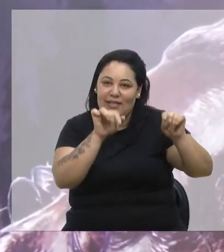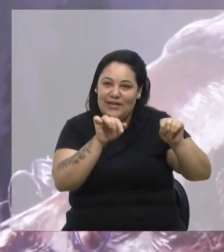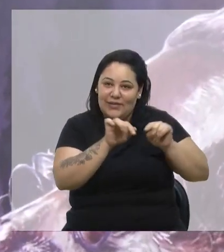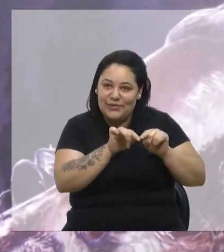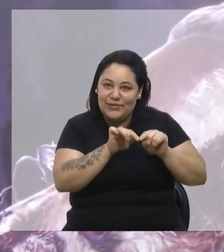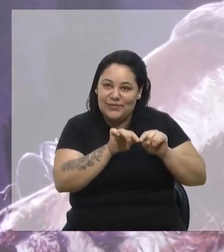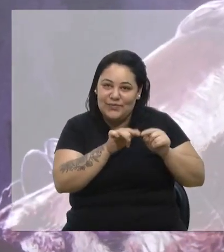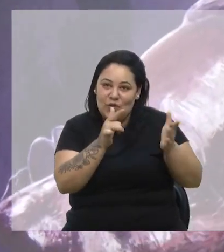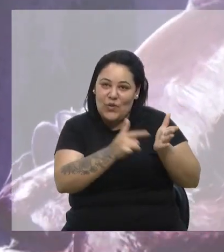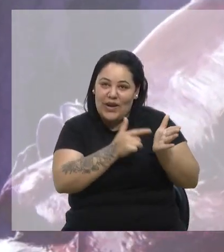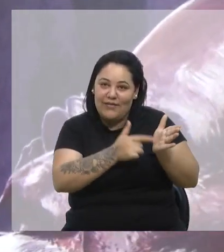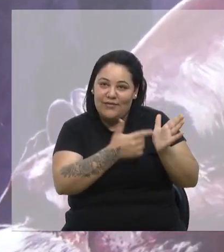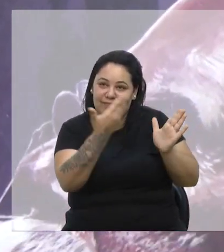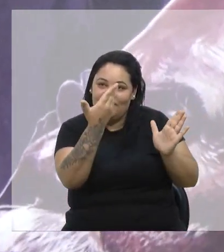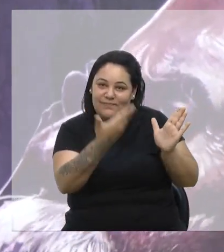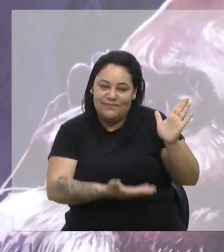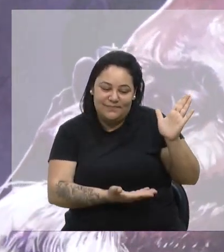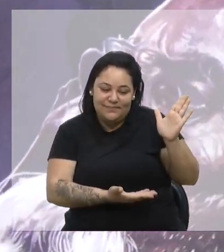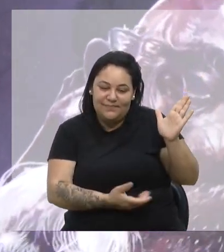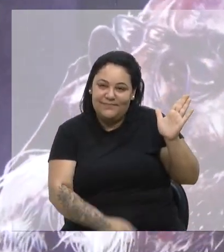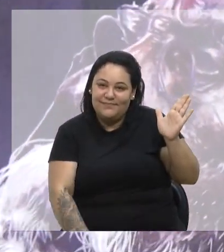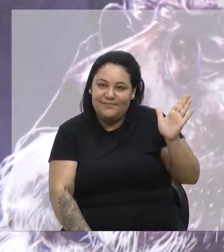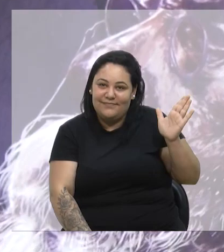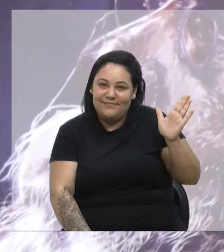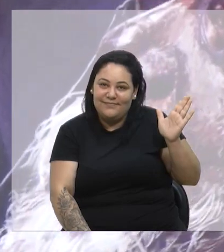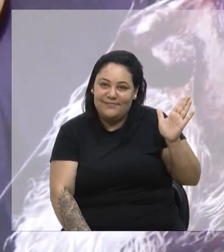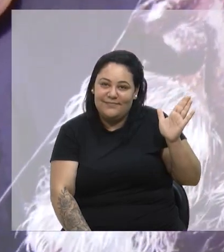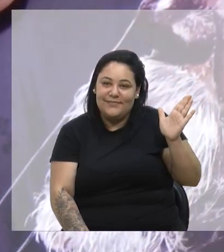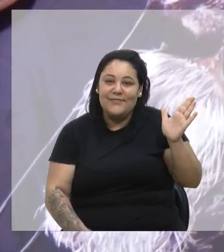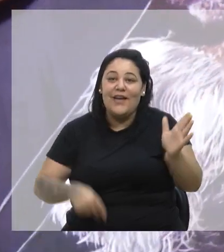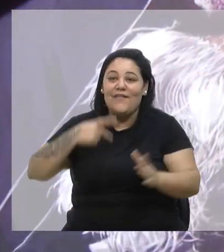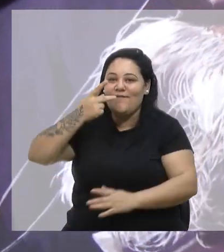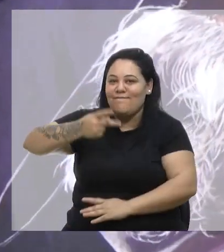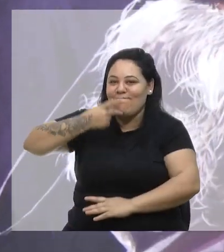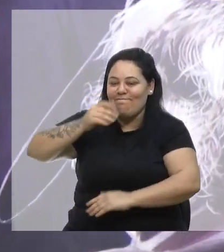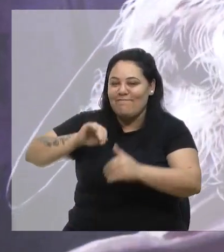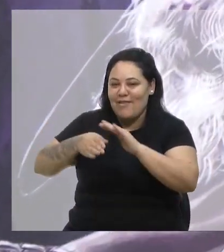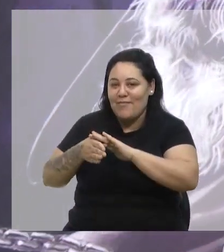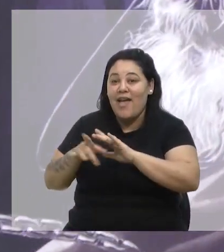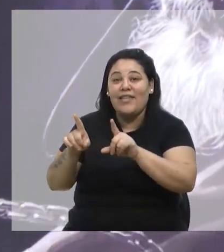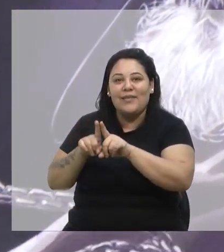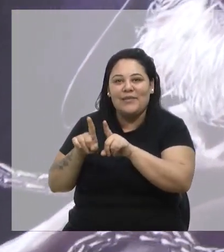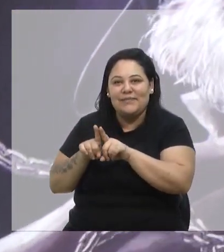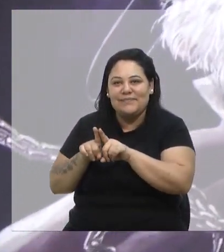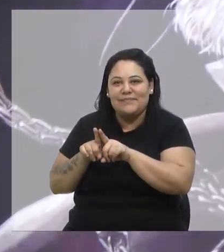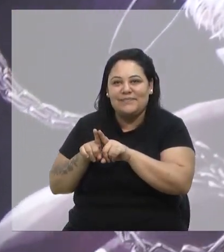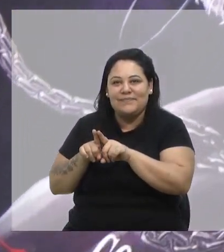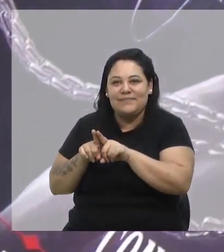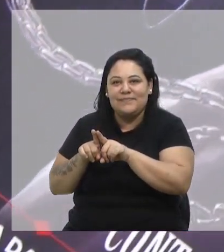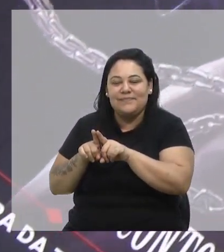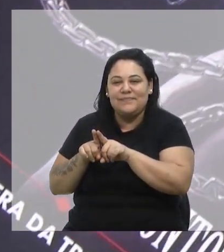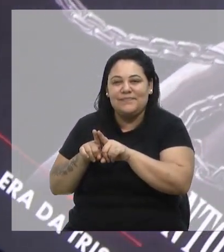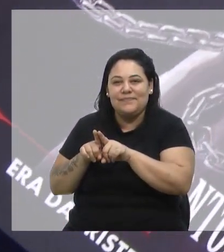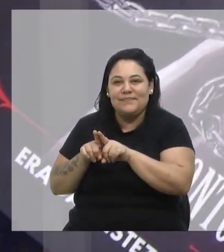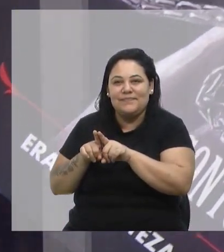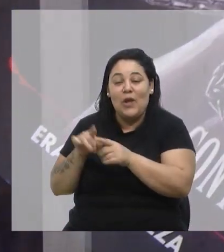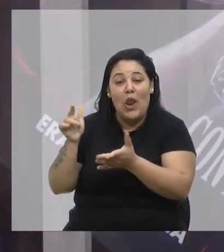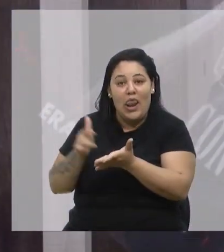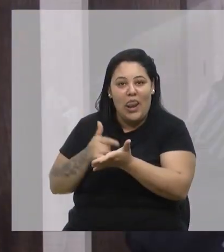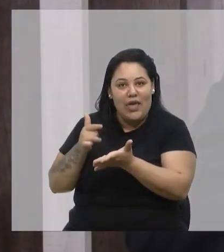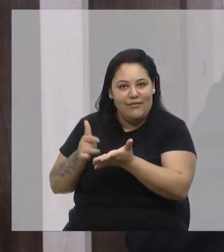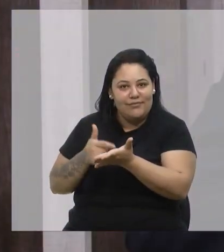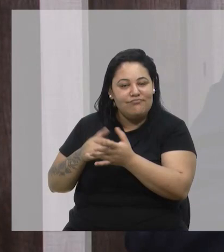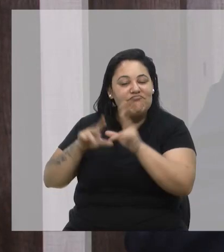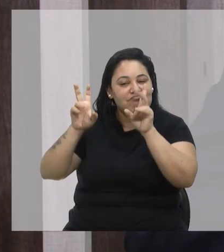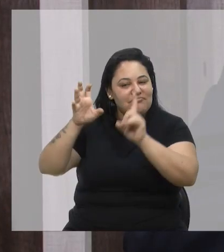Sul os quadrinhos Machado de Assis, Nova Era, Contos Adaptados. E que também,